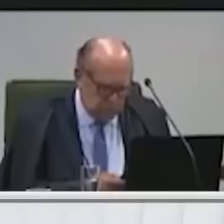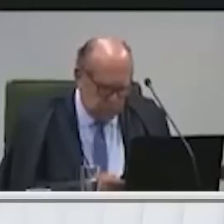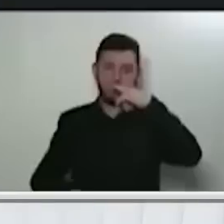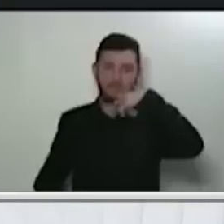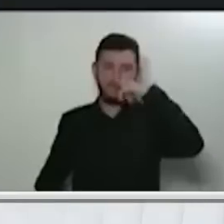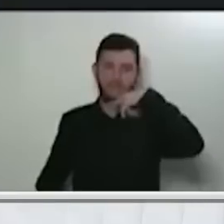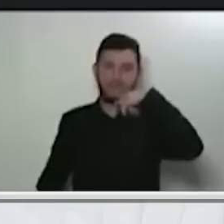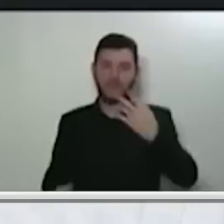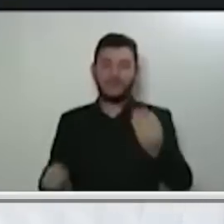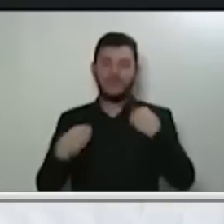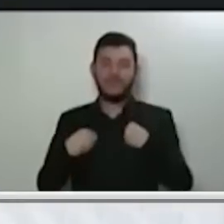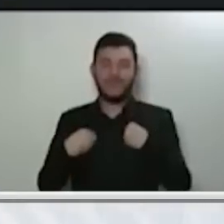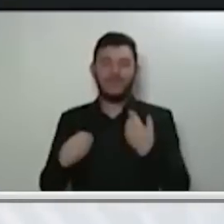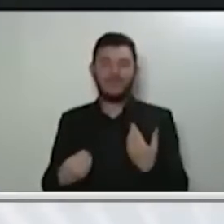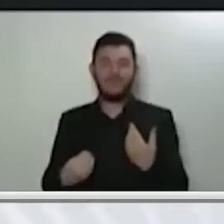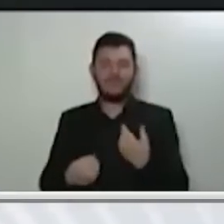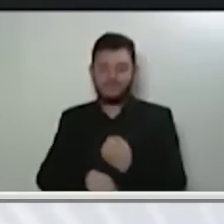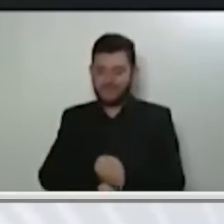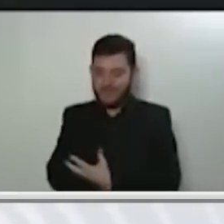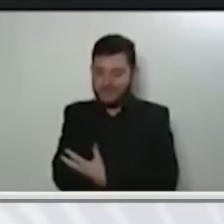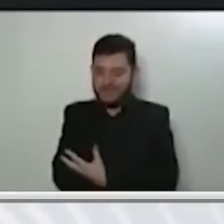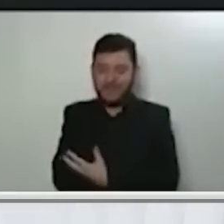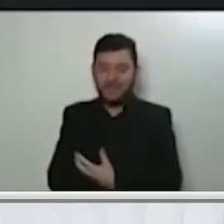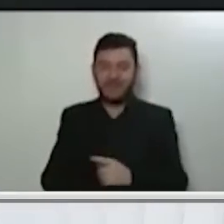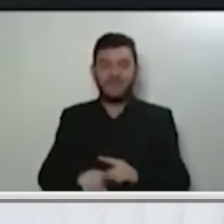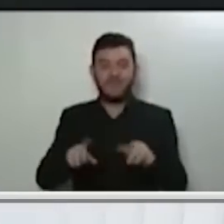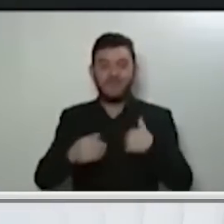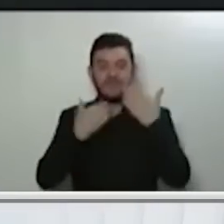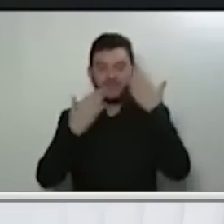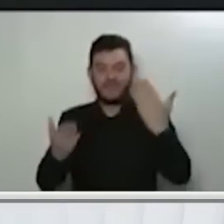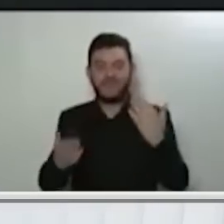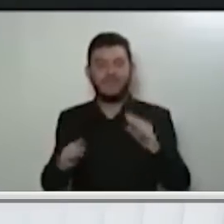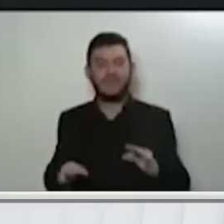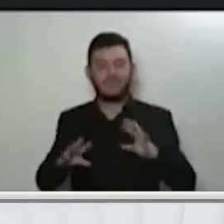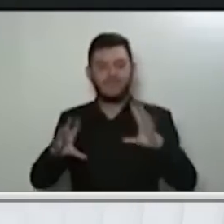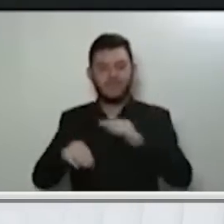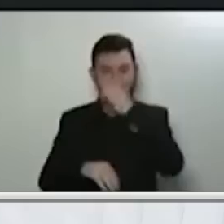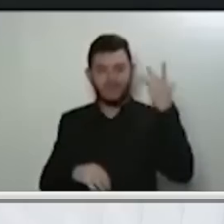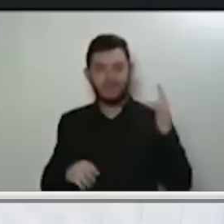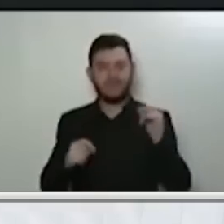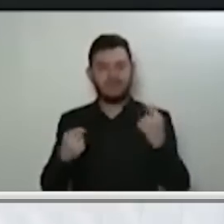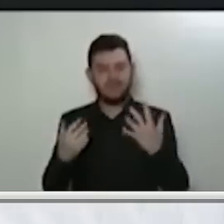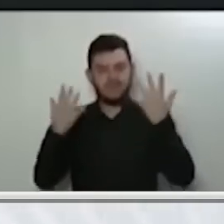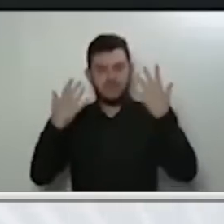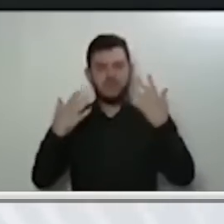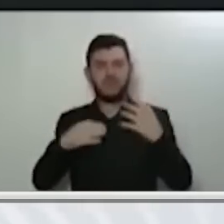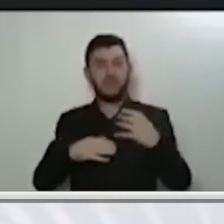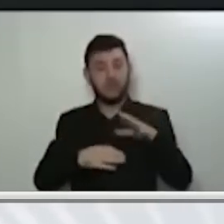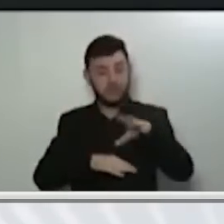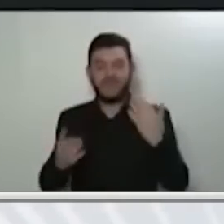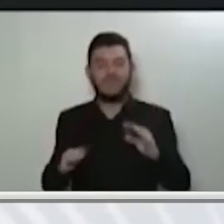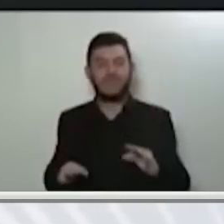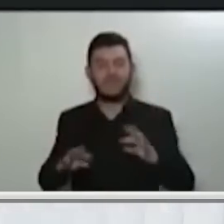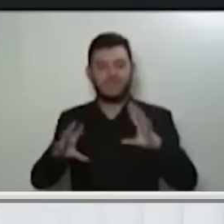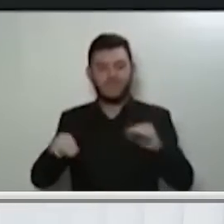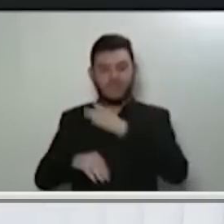o presidente da CMO também responder à demanda do STF. Teria que ser, ou aliás, tem que